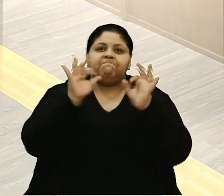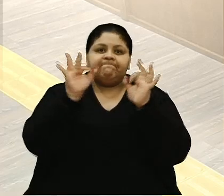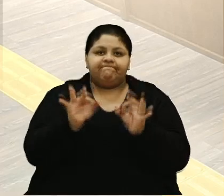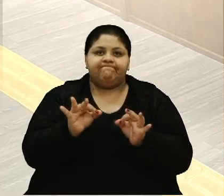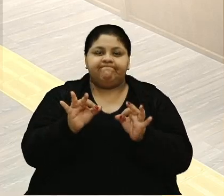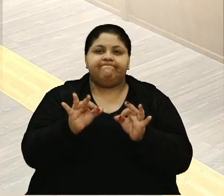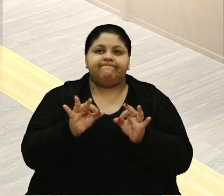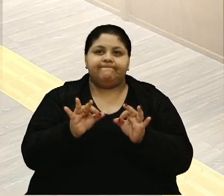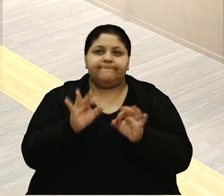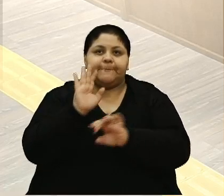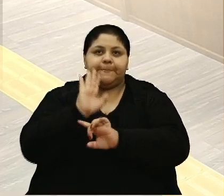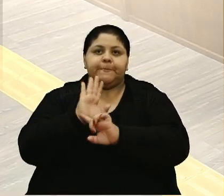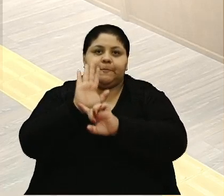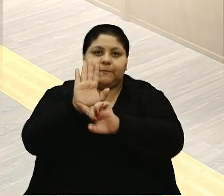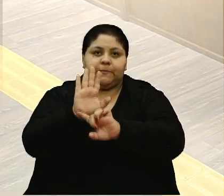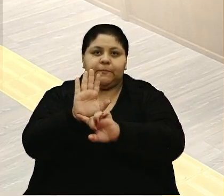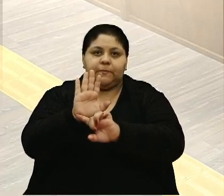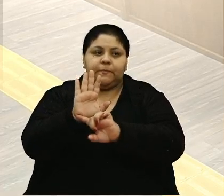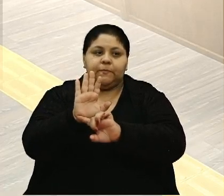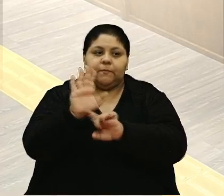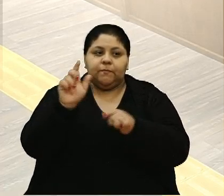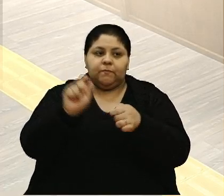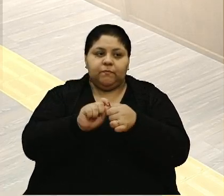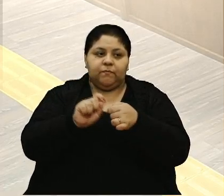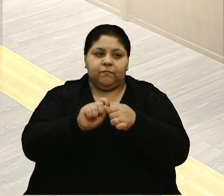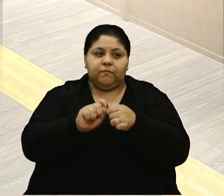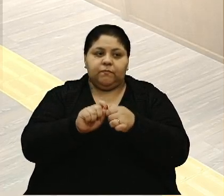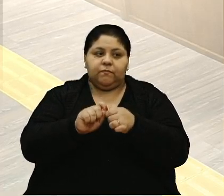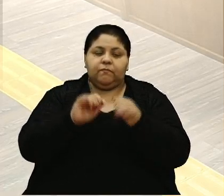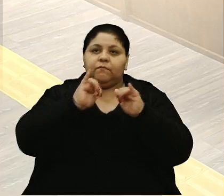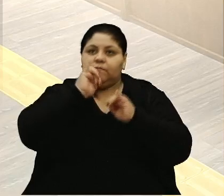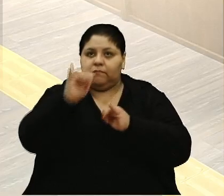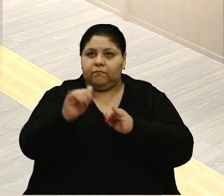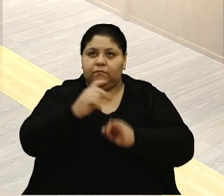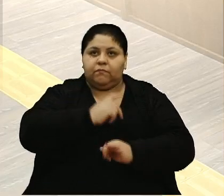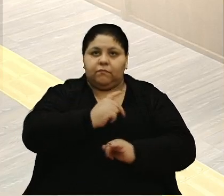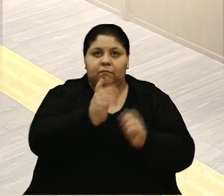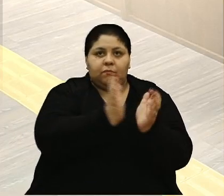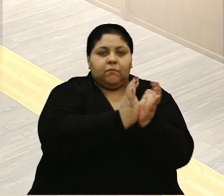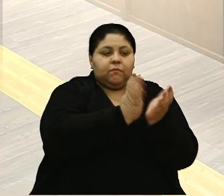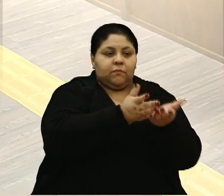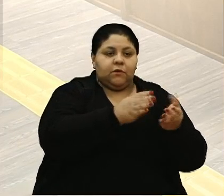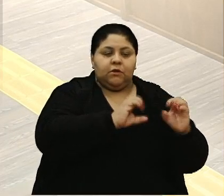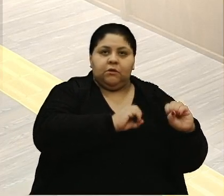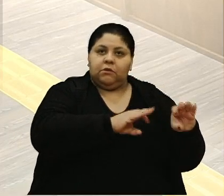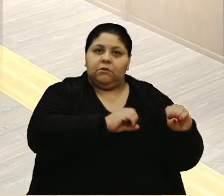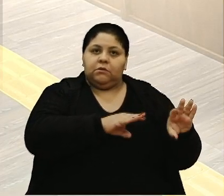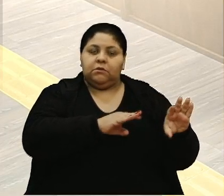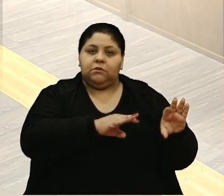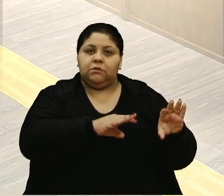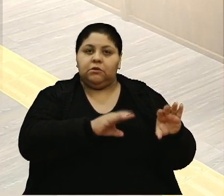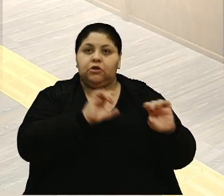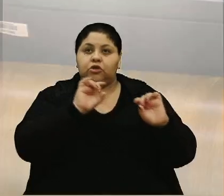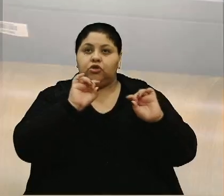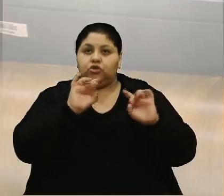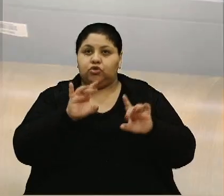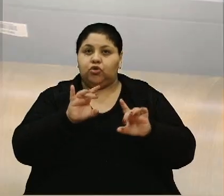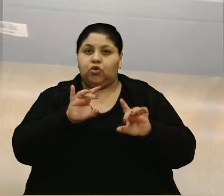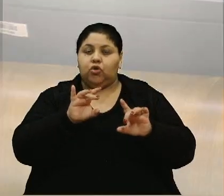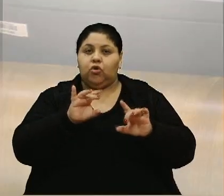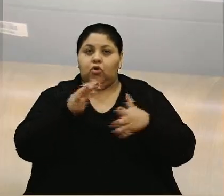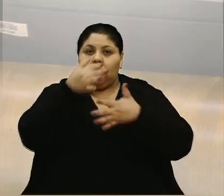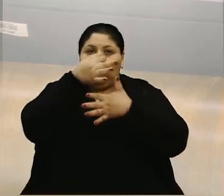é para ajudar, eu faço com os comentários, até porque sou presidente da Comissão da Educação, mas só naquele quesito ali que o